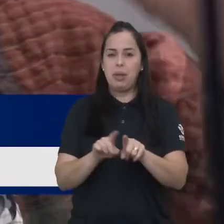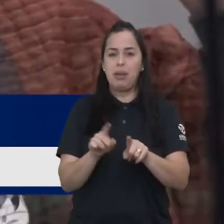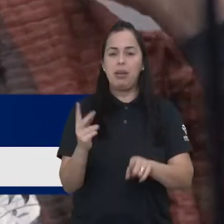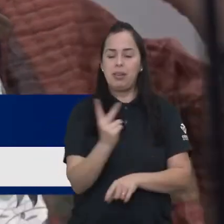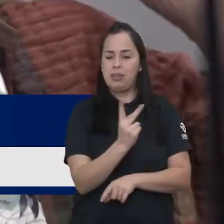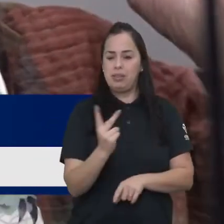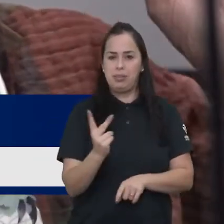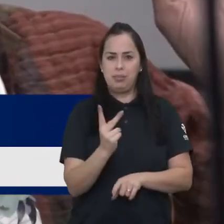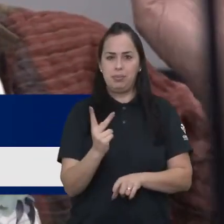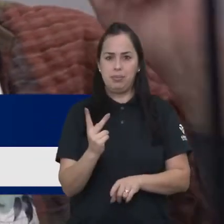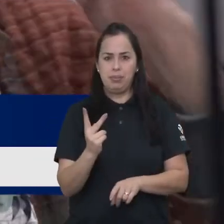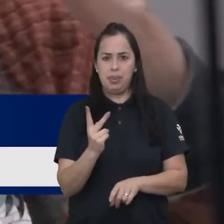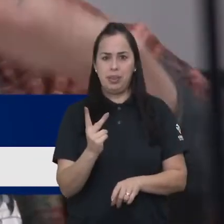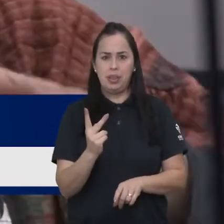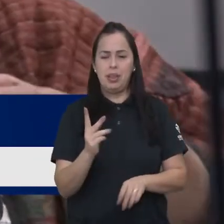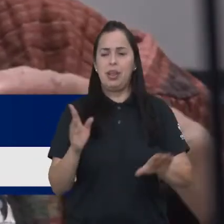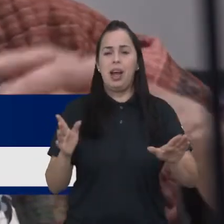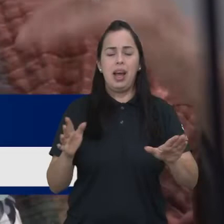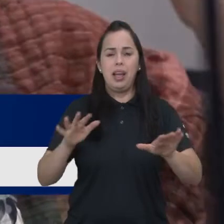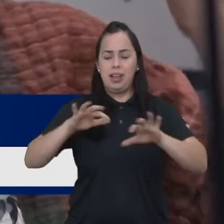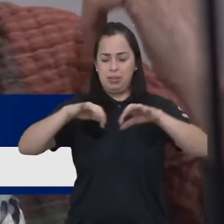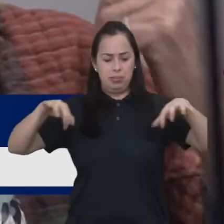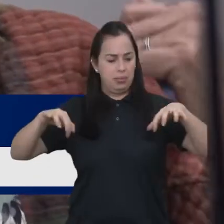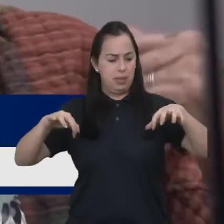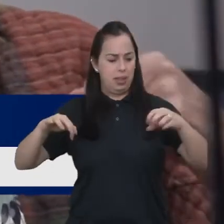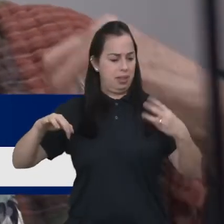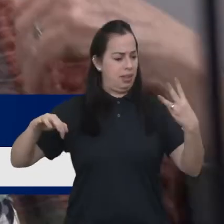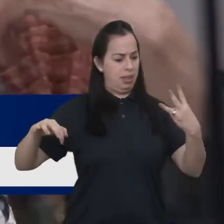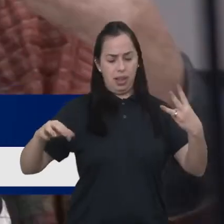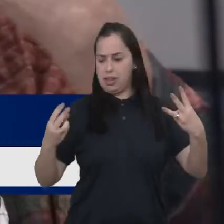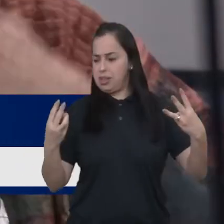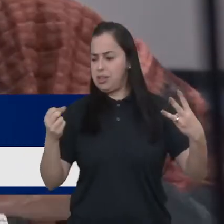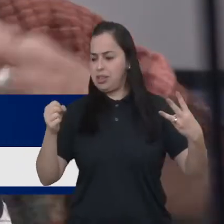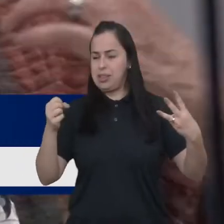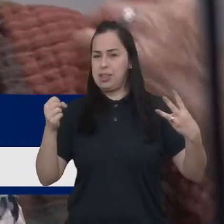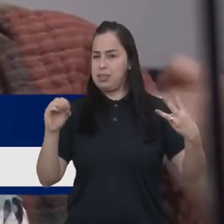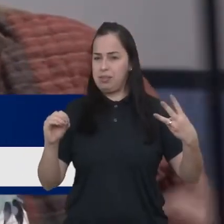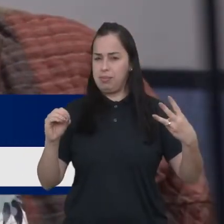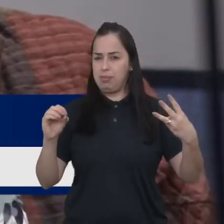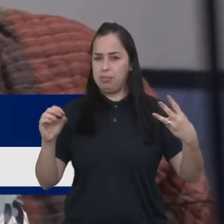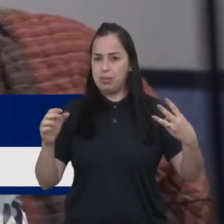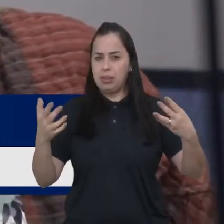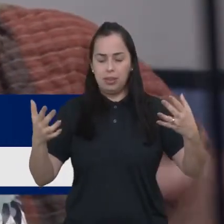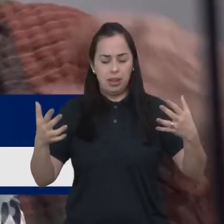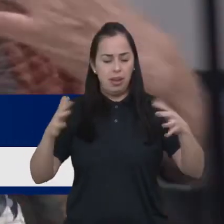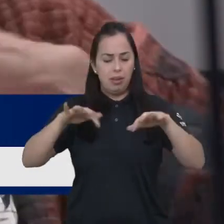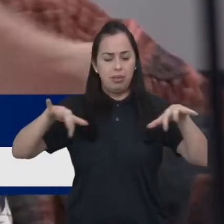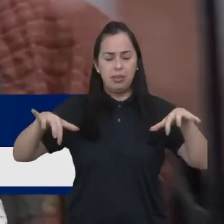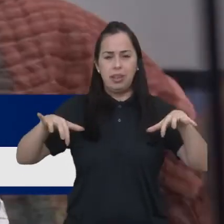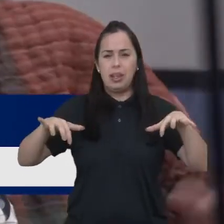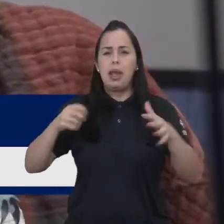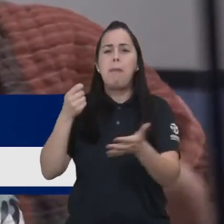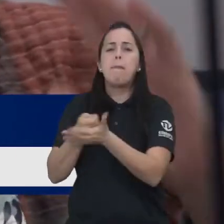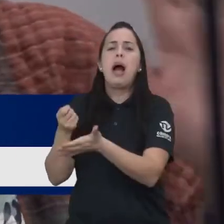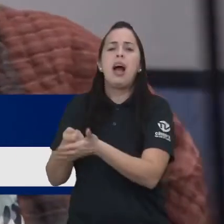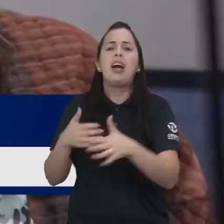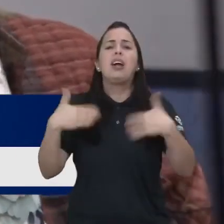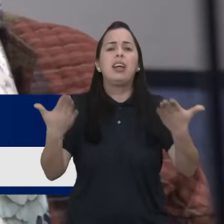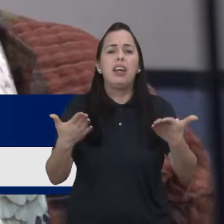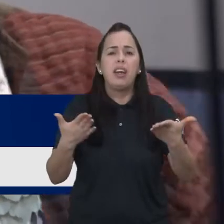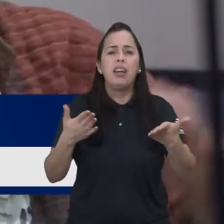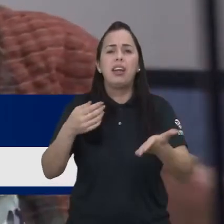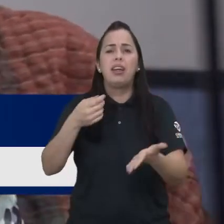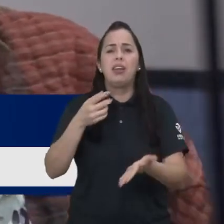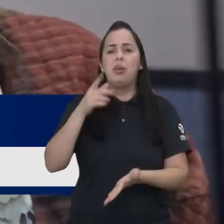o 3 são S, o resto é E, depois se vai pagar para o S, não tem coisa para o fica no impasse, ninguém